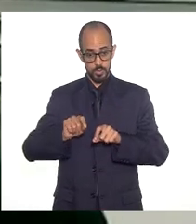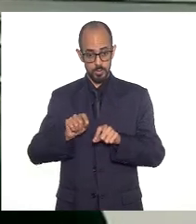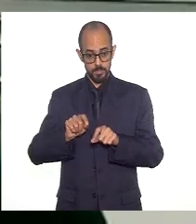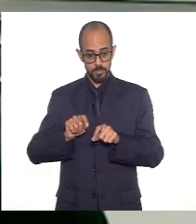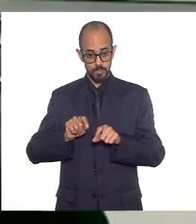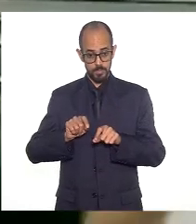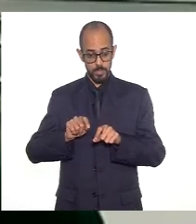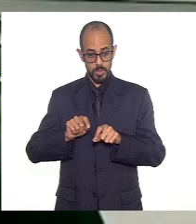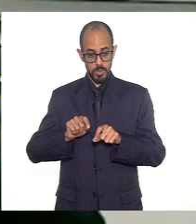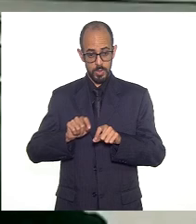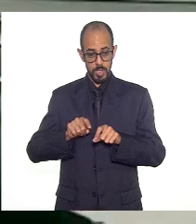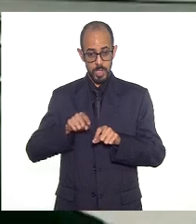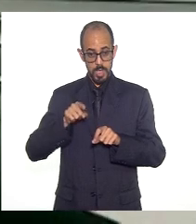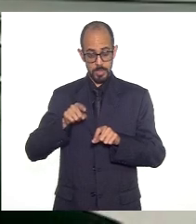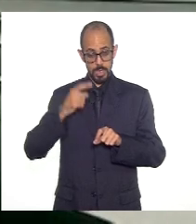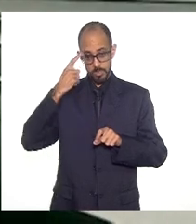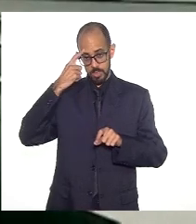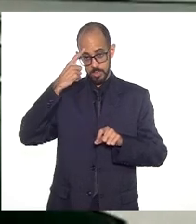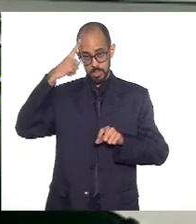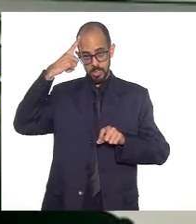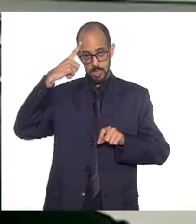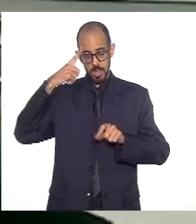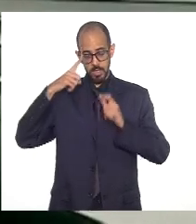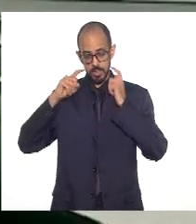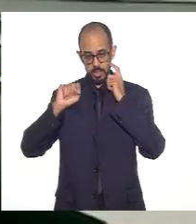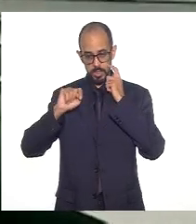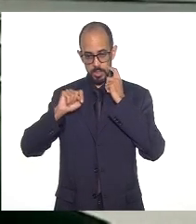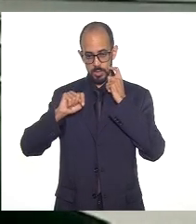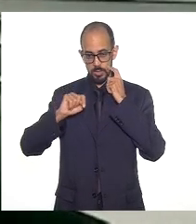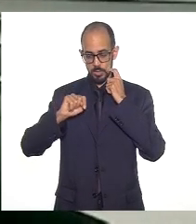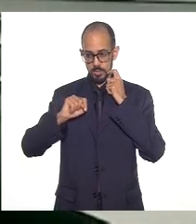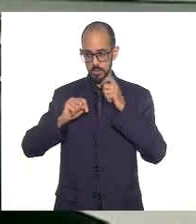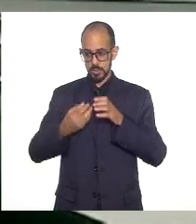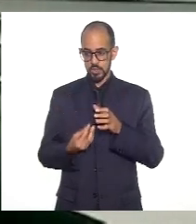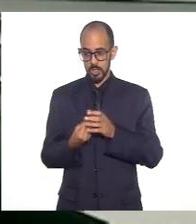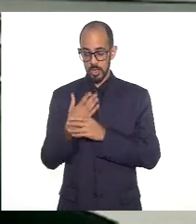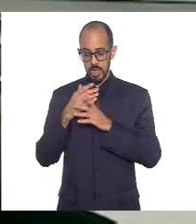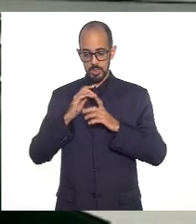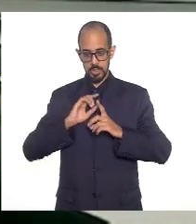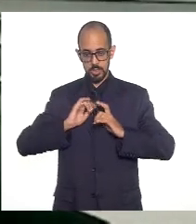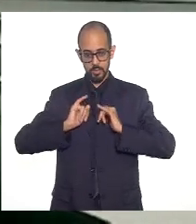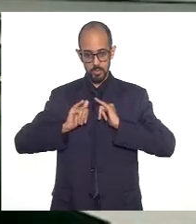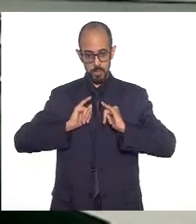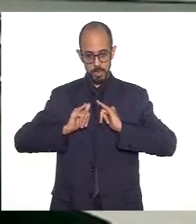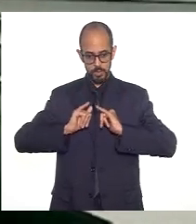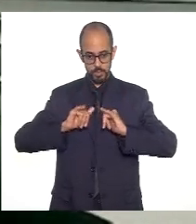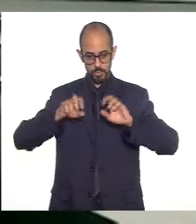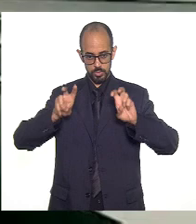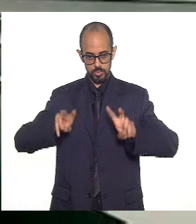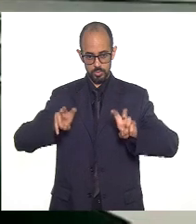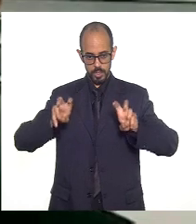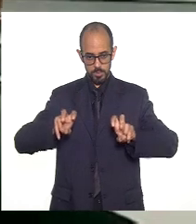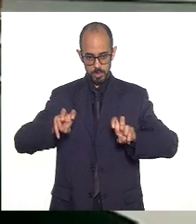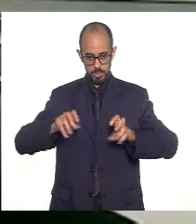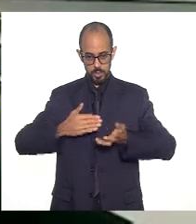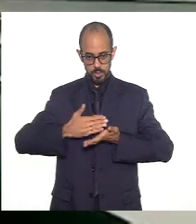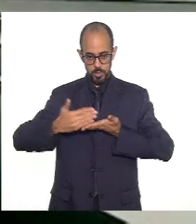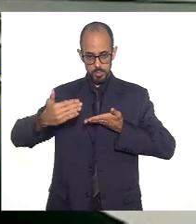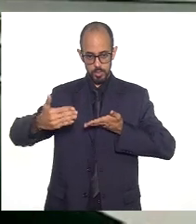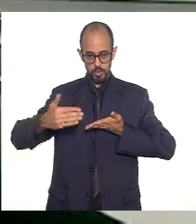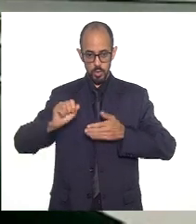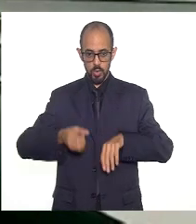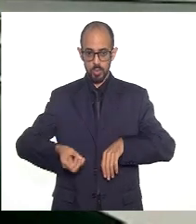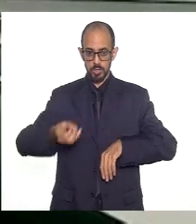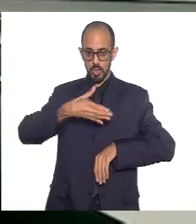essa onda de informações sobre esse tema começou agora com a chegada desse